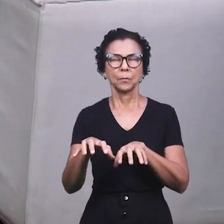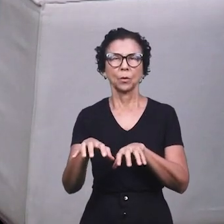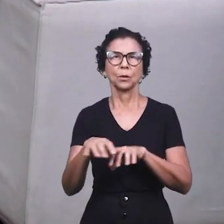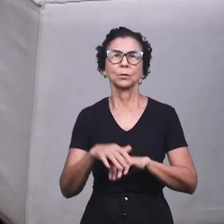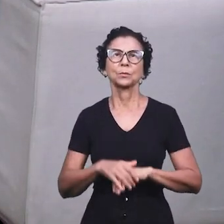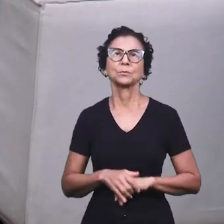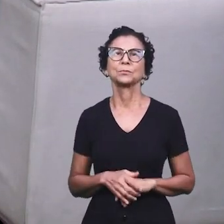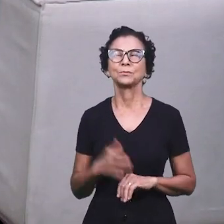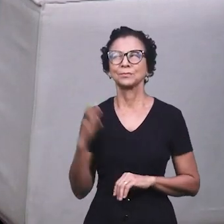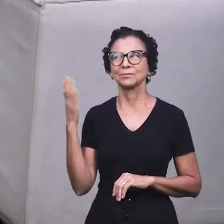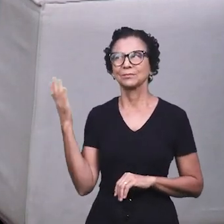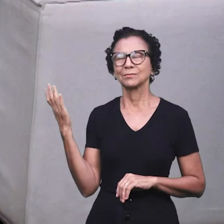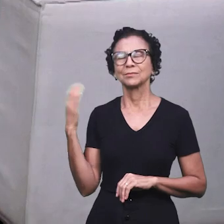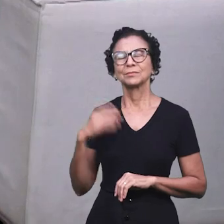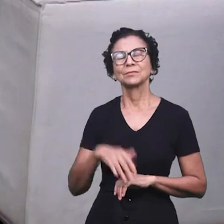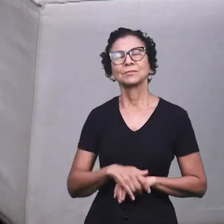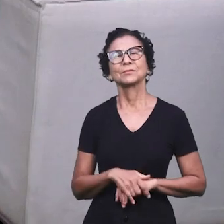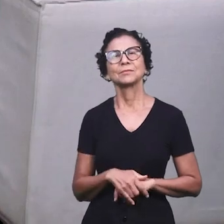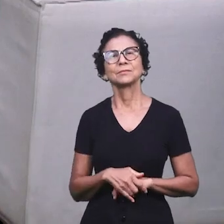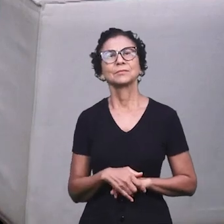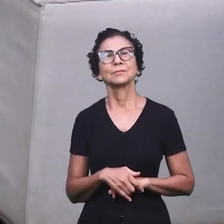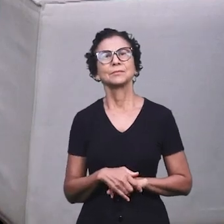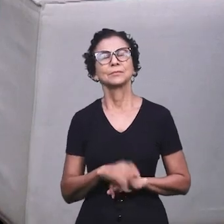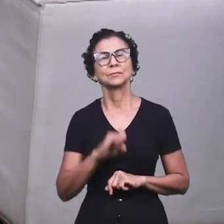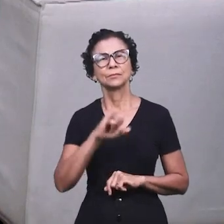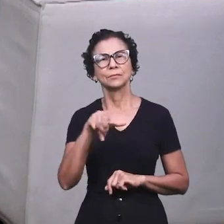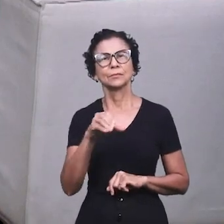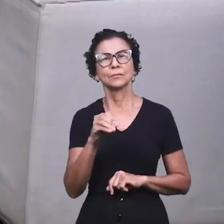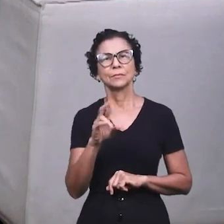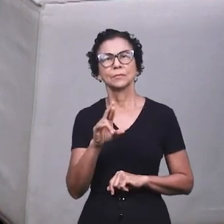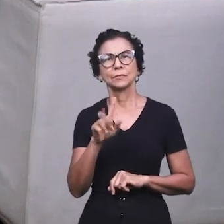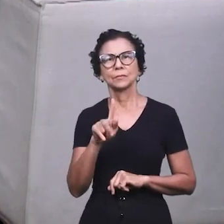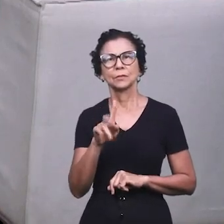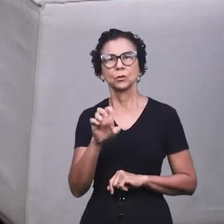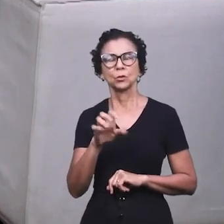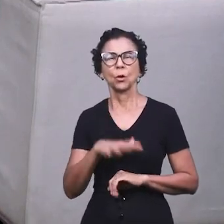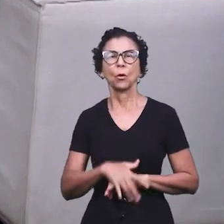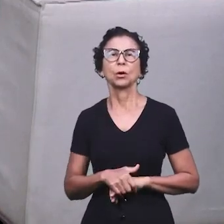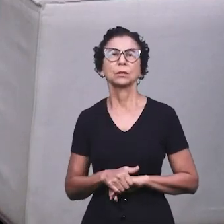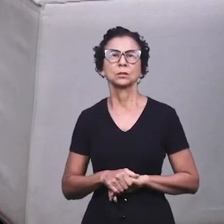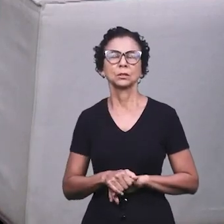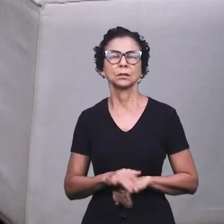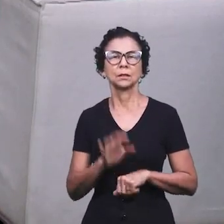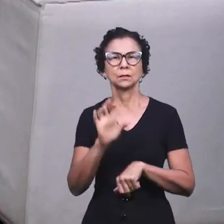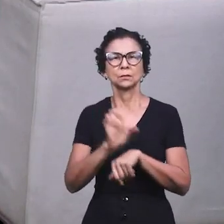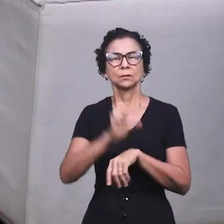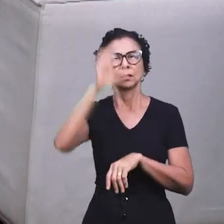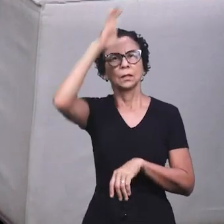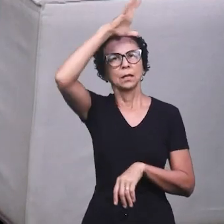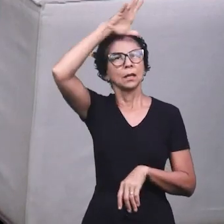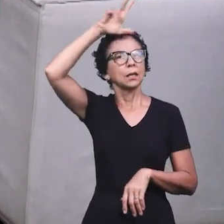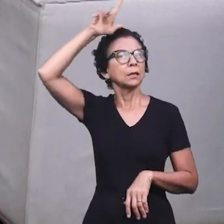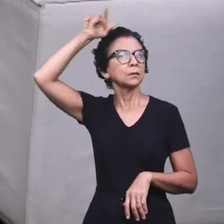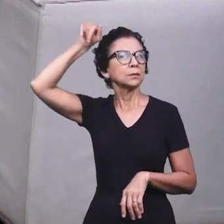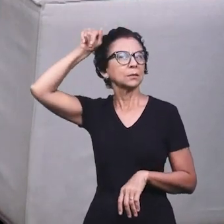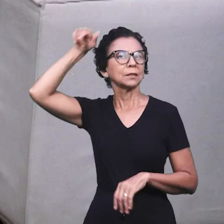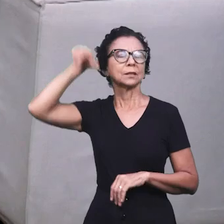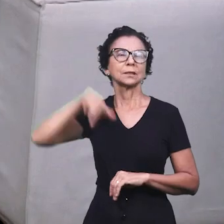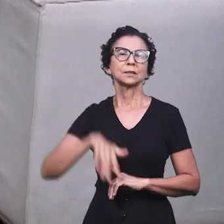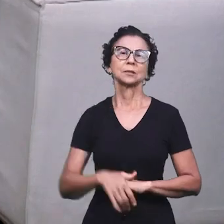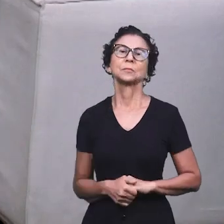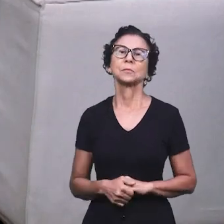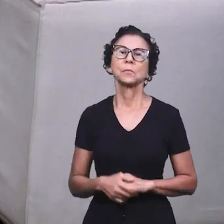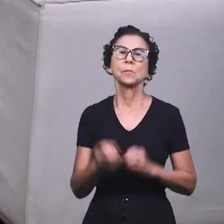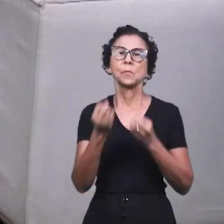aqui aquele que vai aparecer aqui na tela para nós, o Jorge Luiz, de Manaus, no Amazonas.